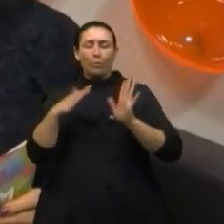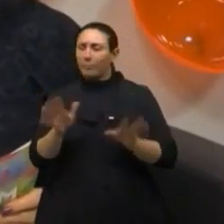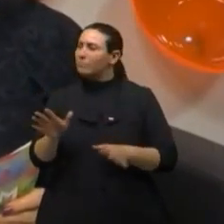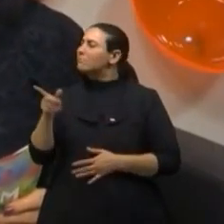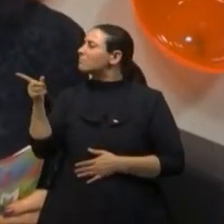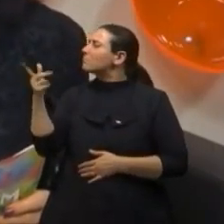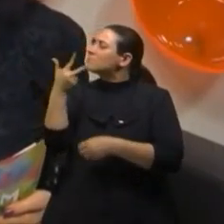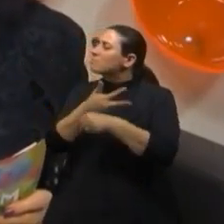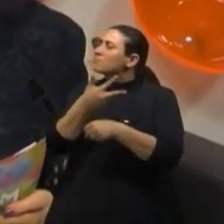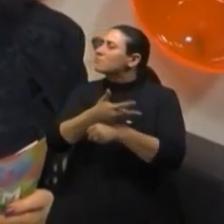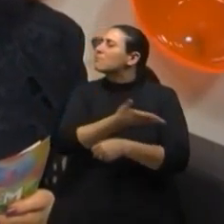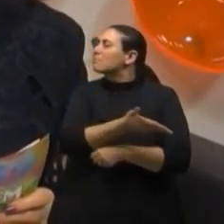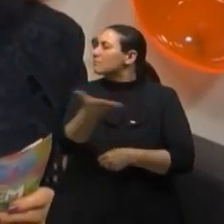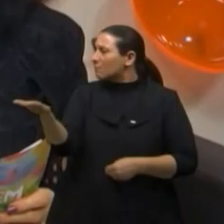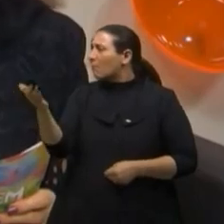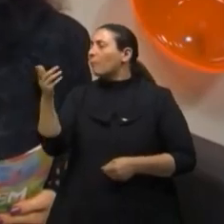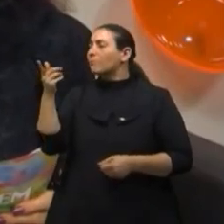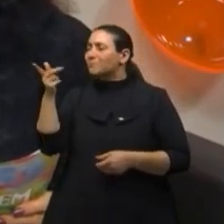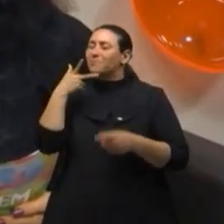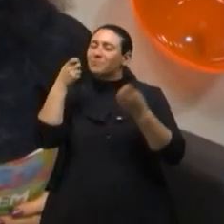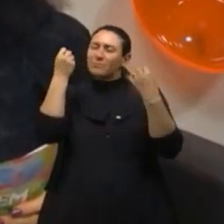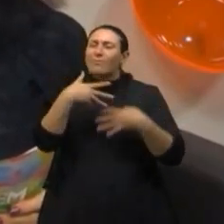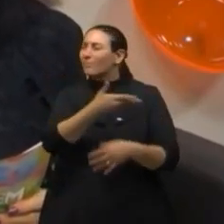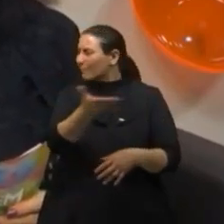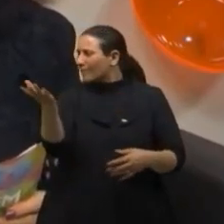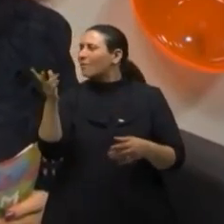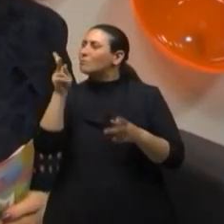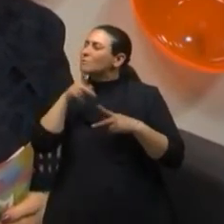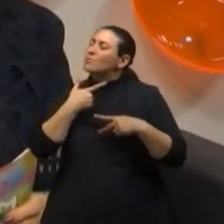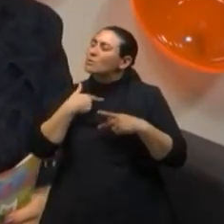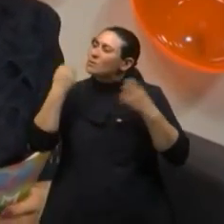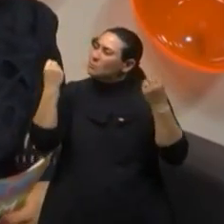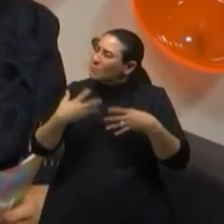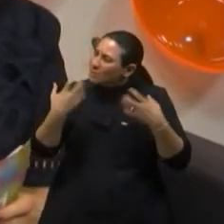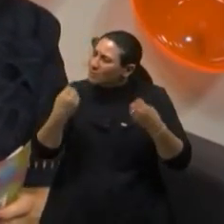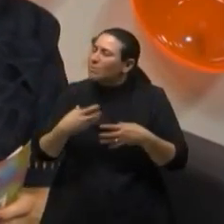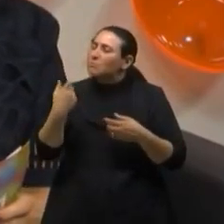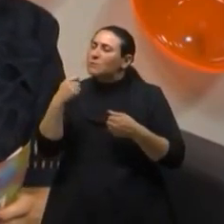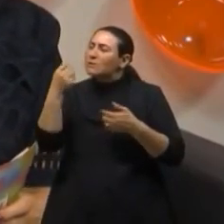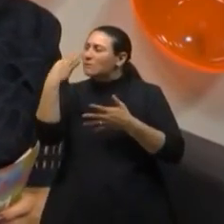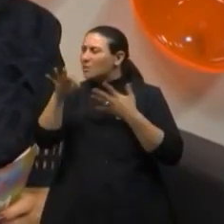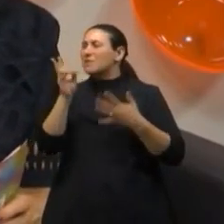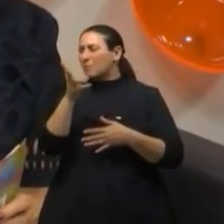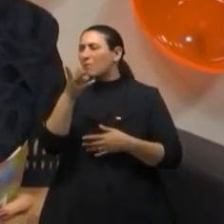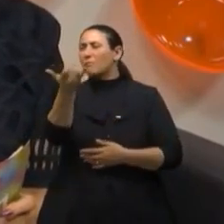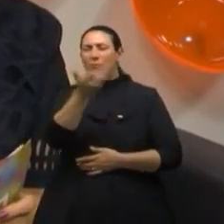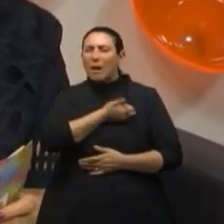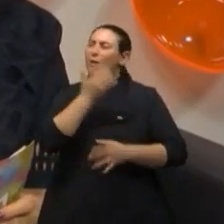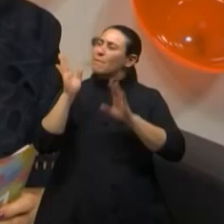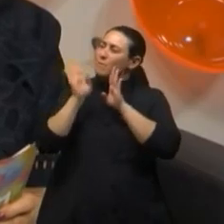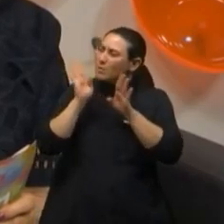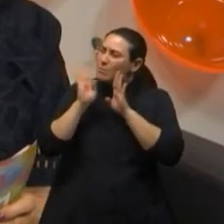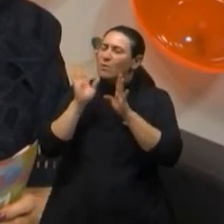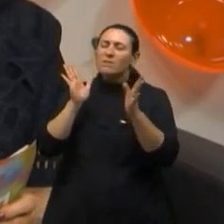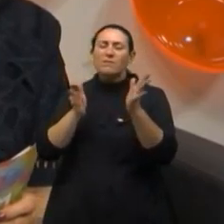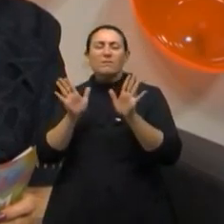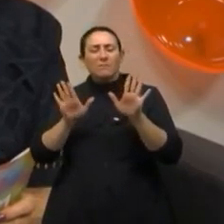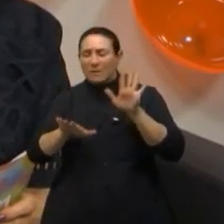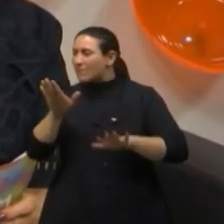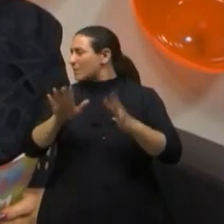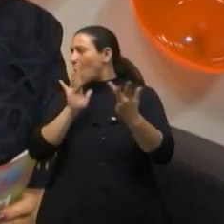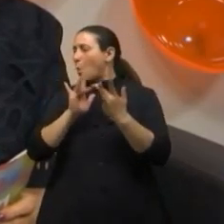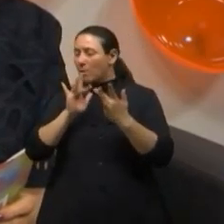bem explicando bem para quem tá nos ouvindo que gostam tanto das nossas explicações e que dizem no Facebook pra gente e que se comunicam né E